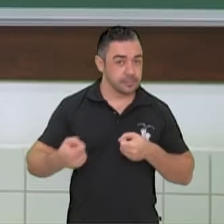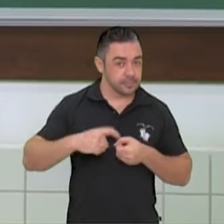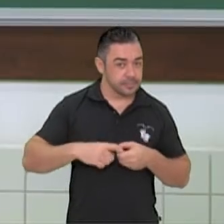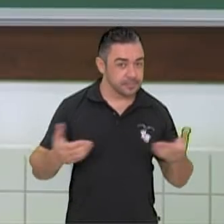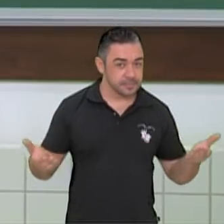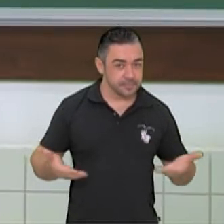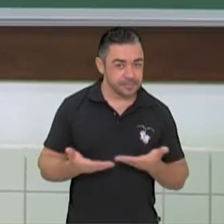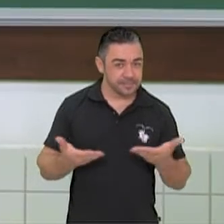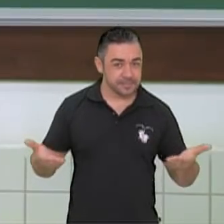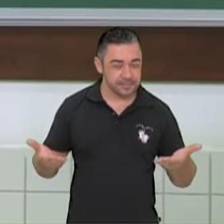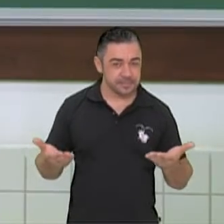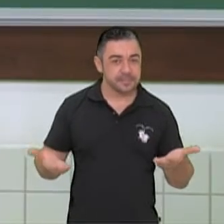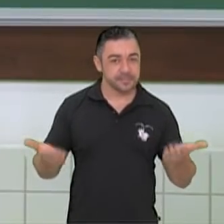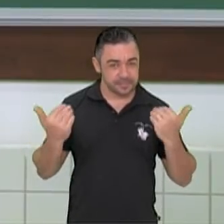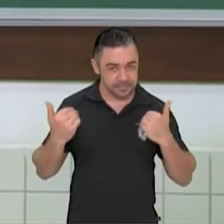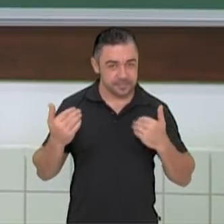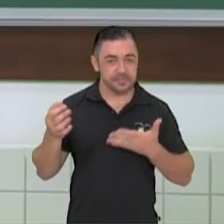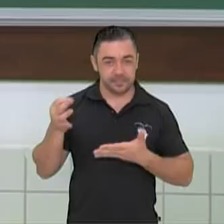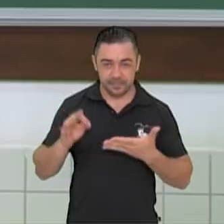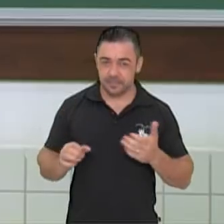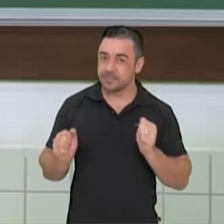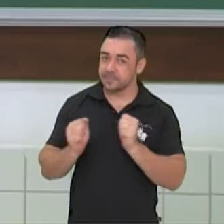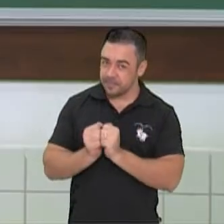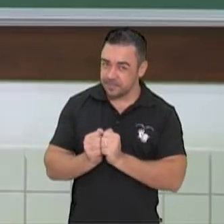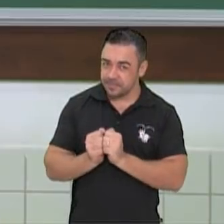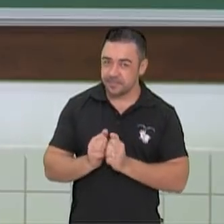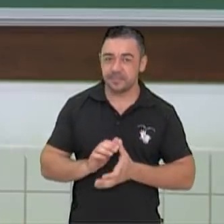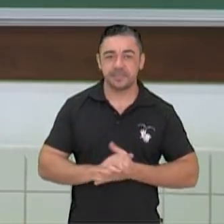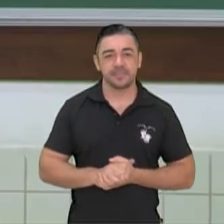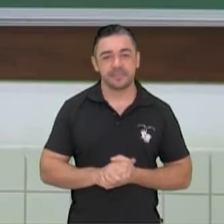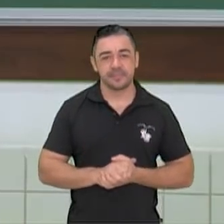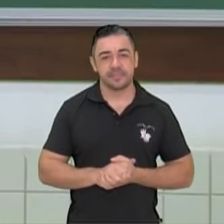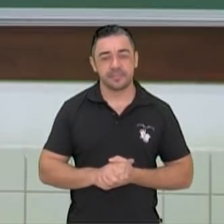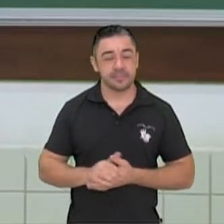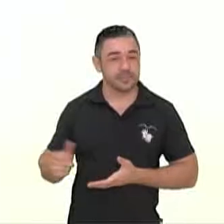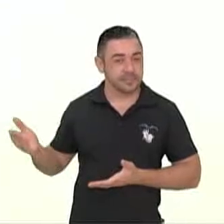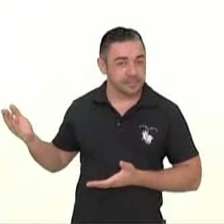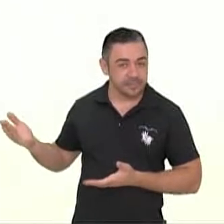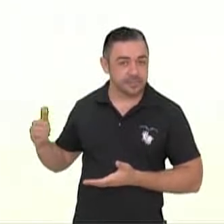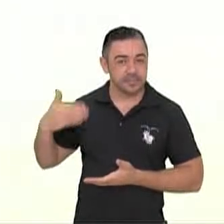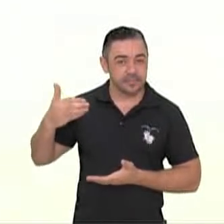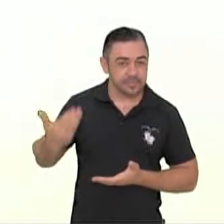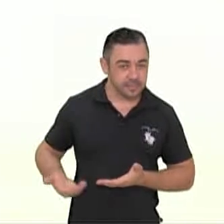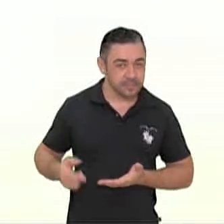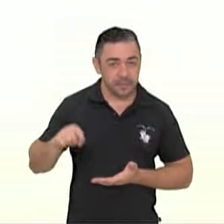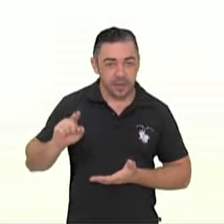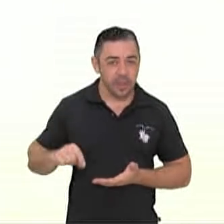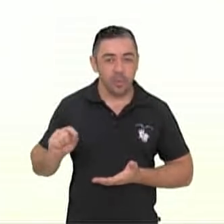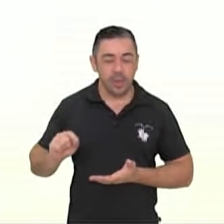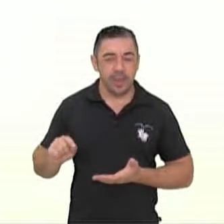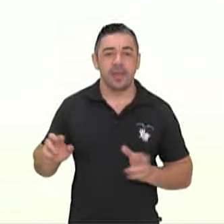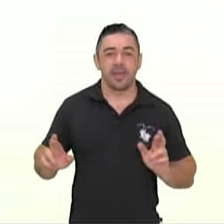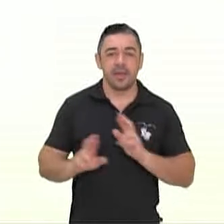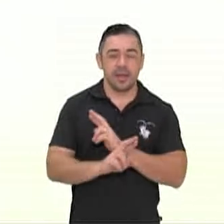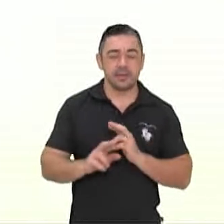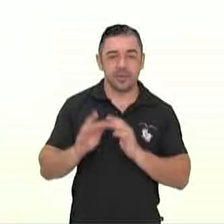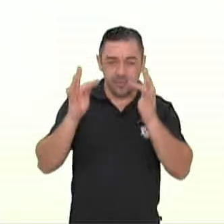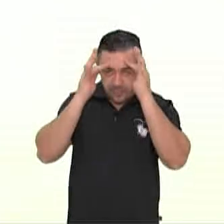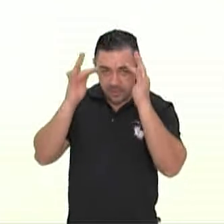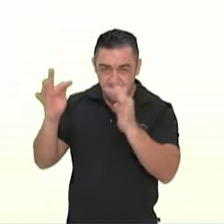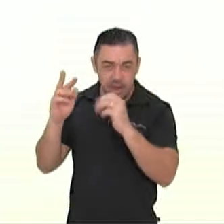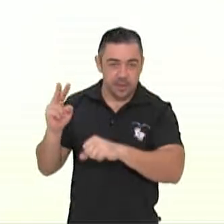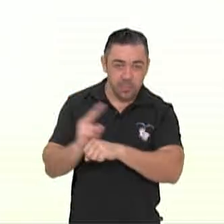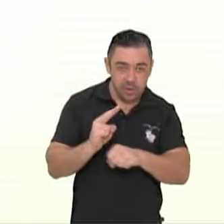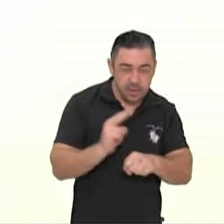Voltei, galerinha. Vamos corrigir juntos essa. A homenagem era o ritual que legitimava a relação de fidelidade e proteção entre